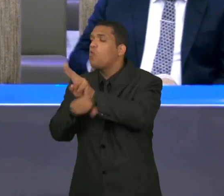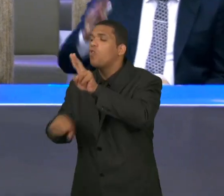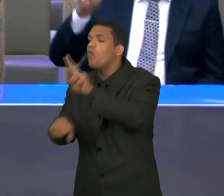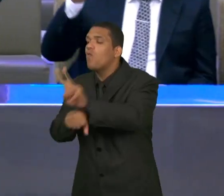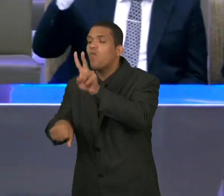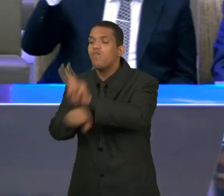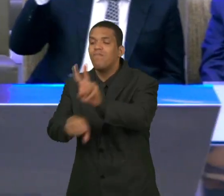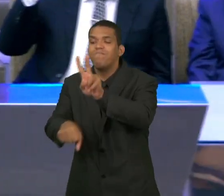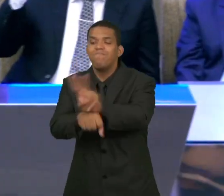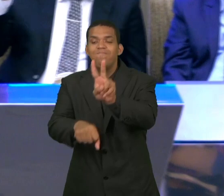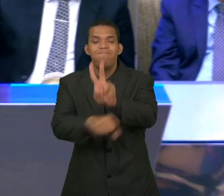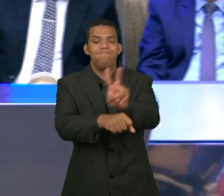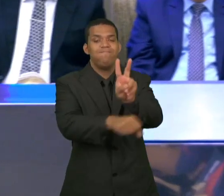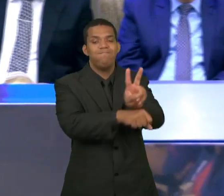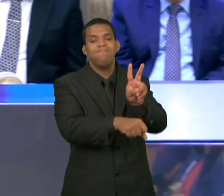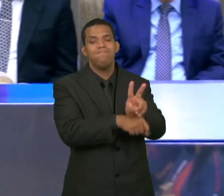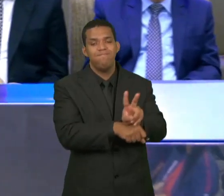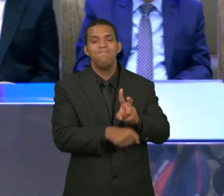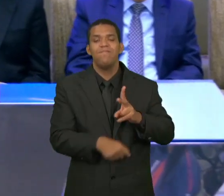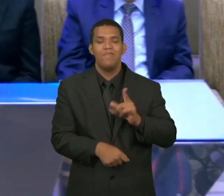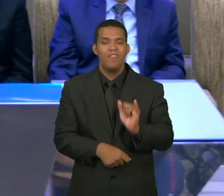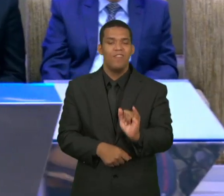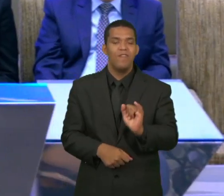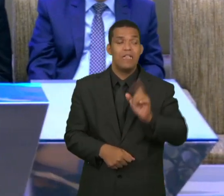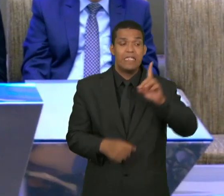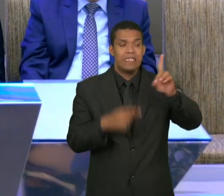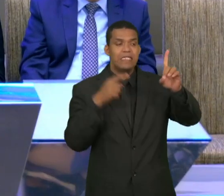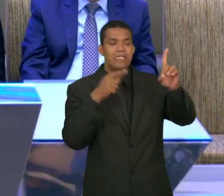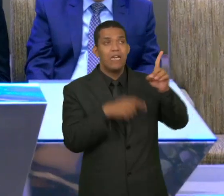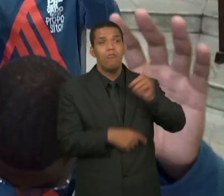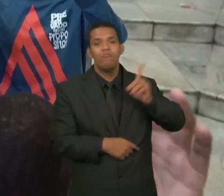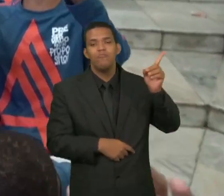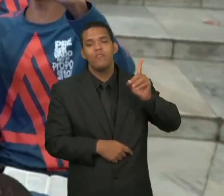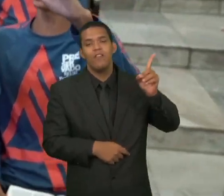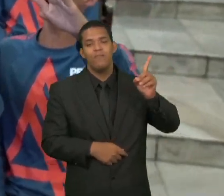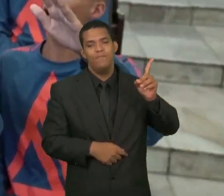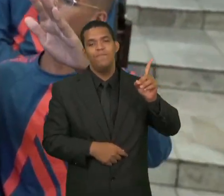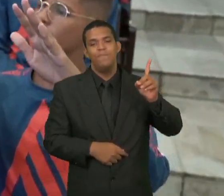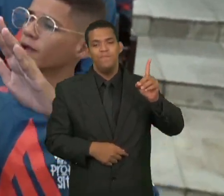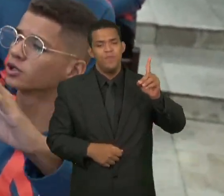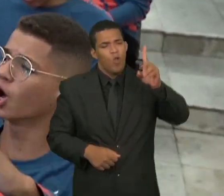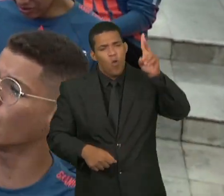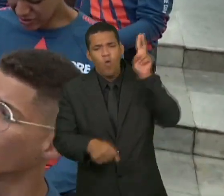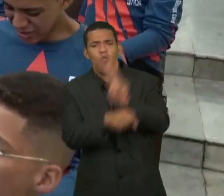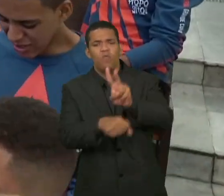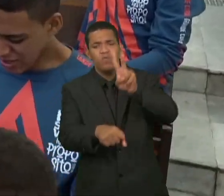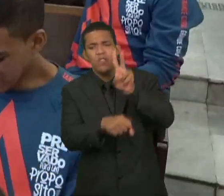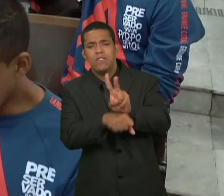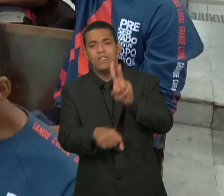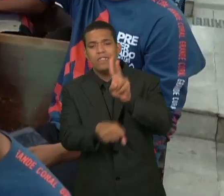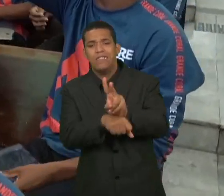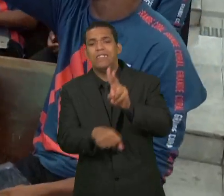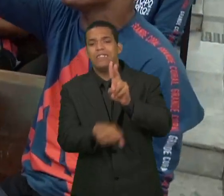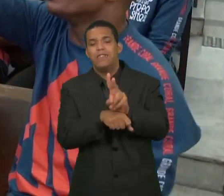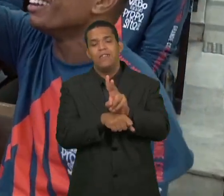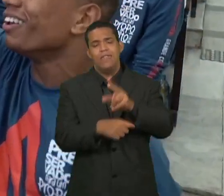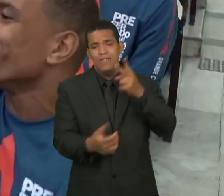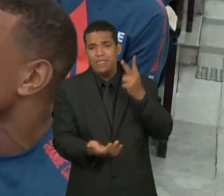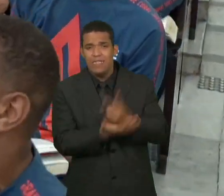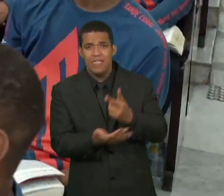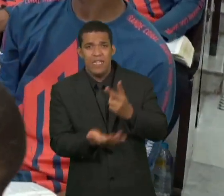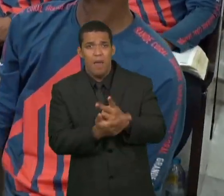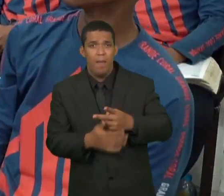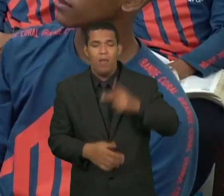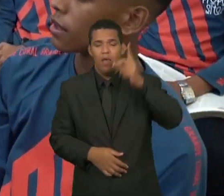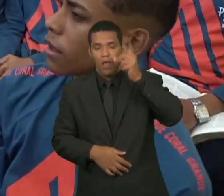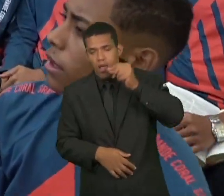vai te guardar, Deus vai te guardar. É Ele, Ele, Ele, Ele te guardará. Ele é o guarda de Israel que não